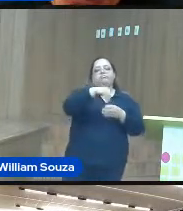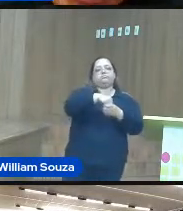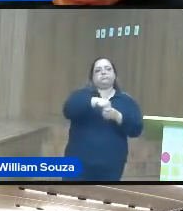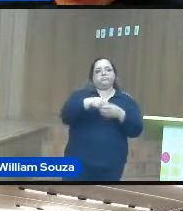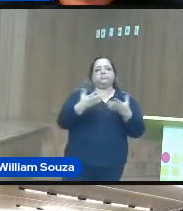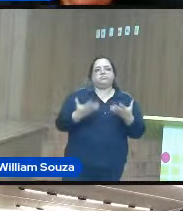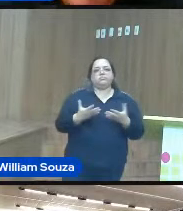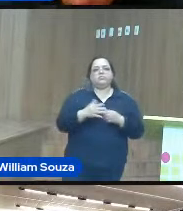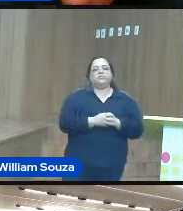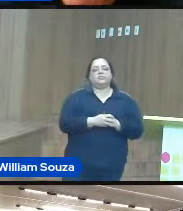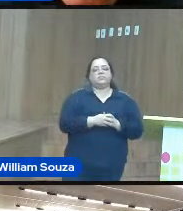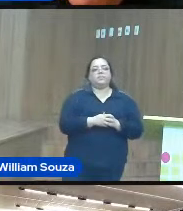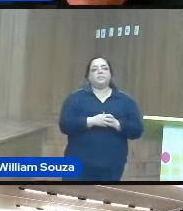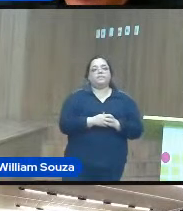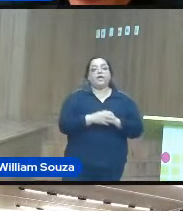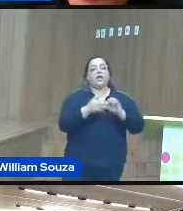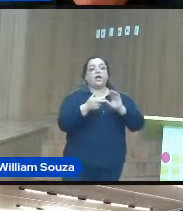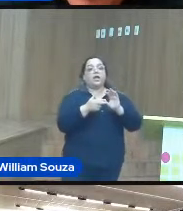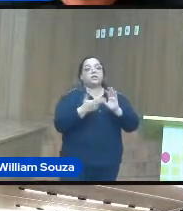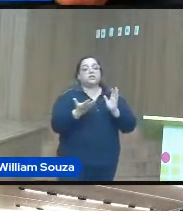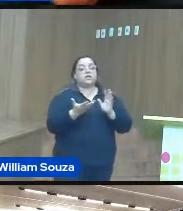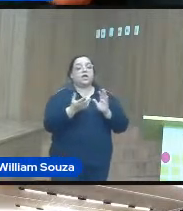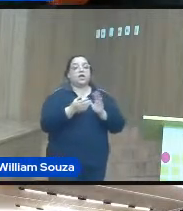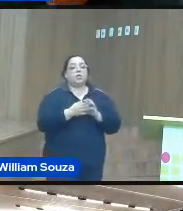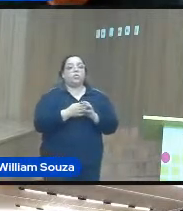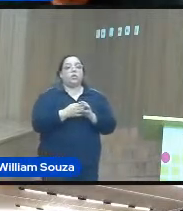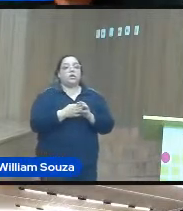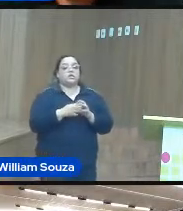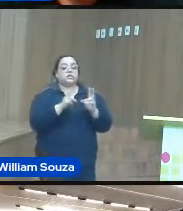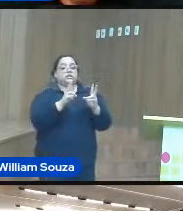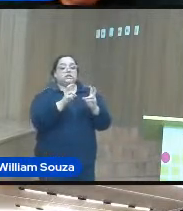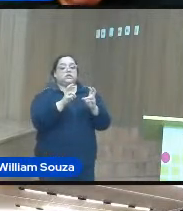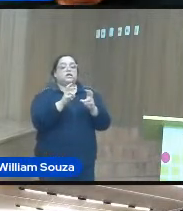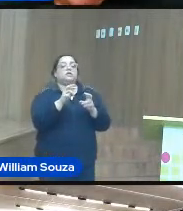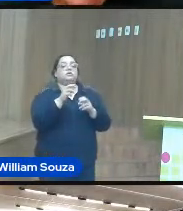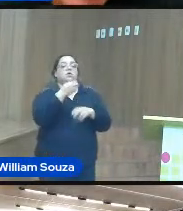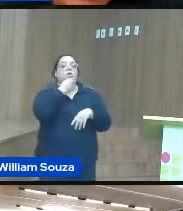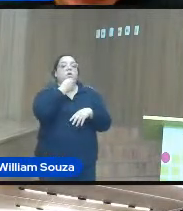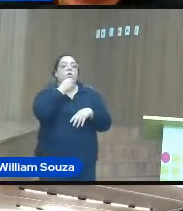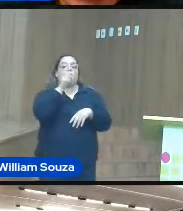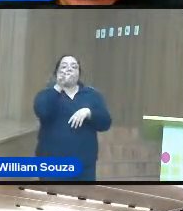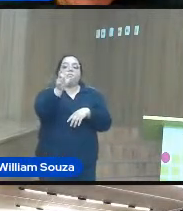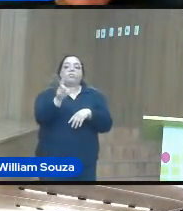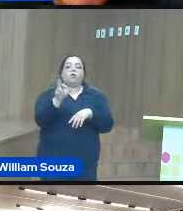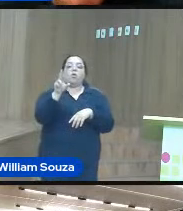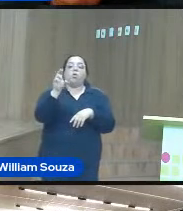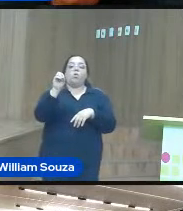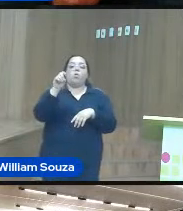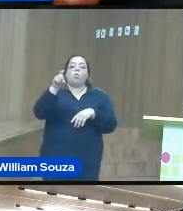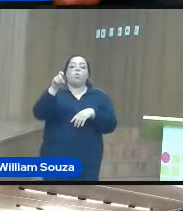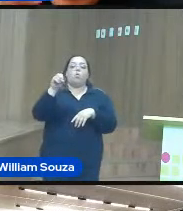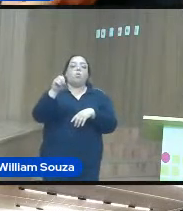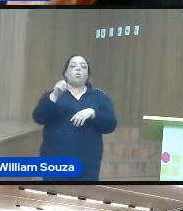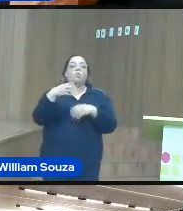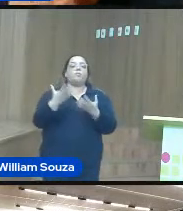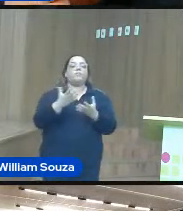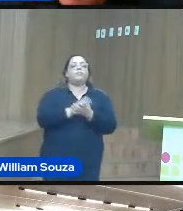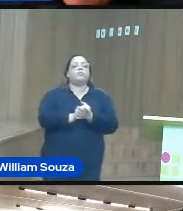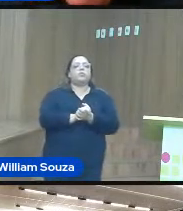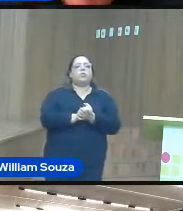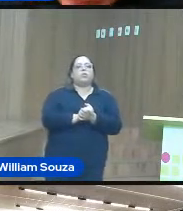do Roxo, que eu não vou ler tudo, só vou ler essa parte em amarelo, que ele fala assim, ó: os conhecimentos